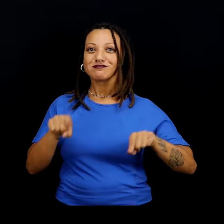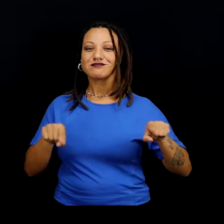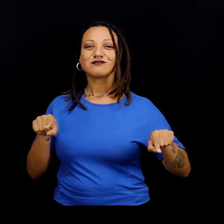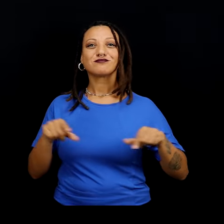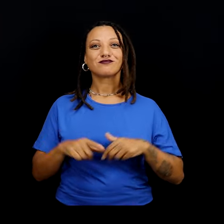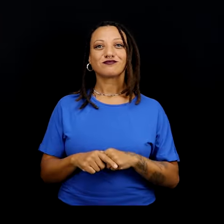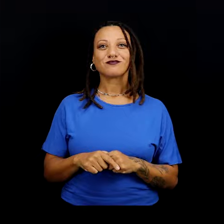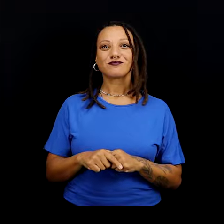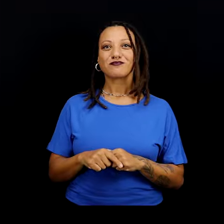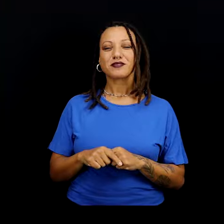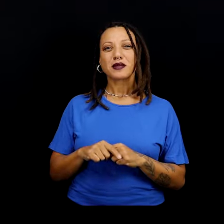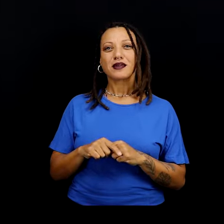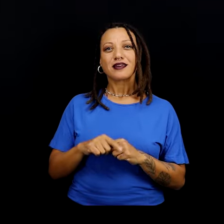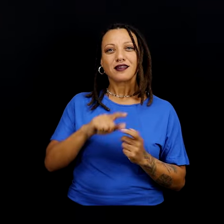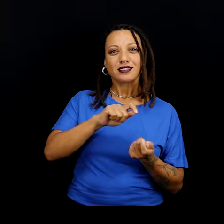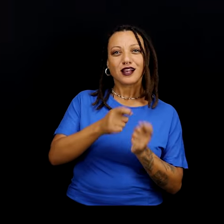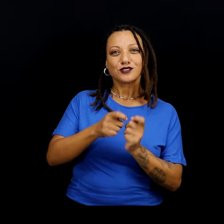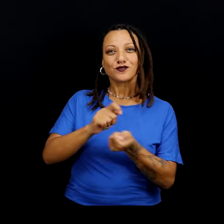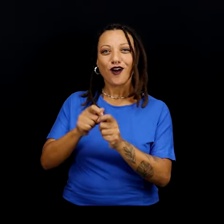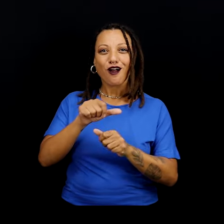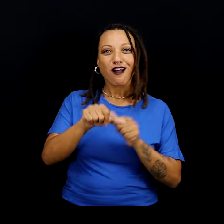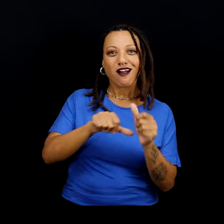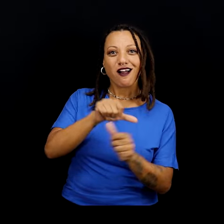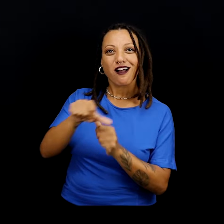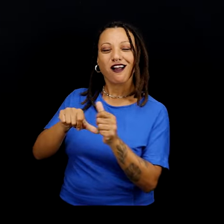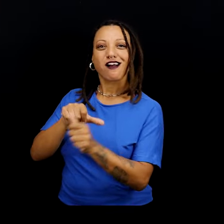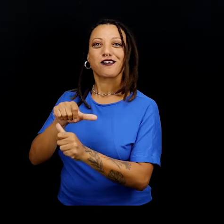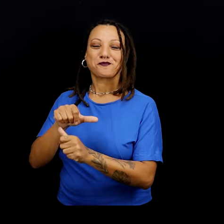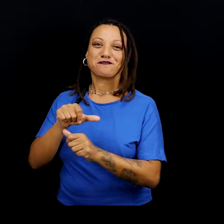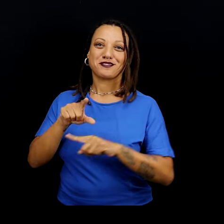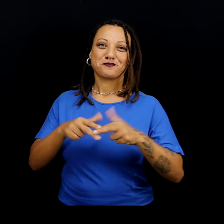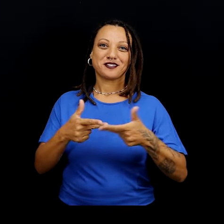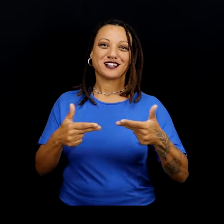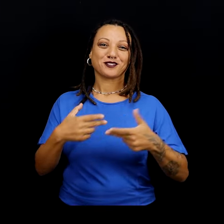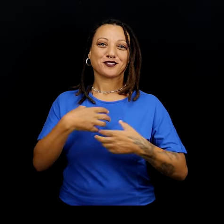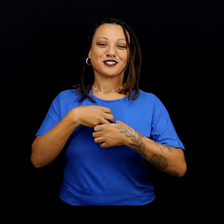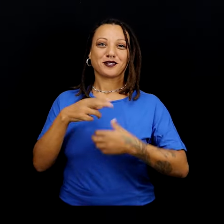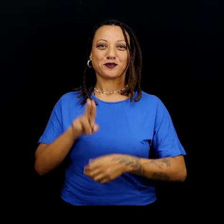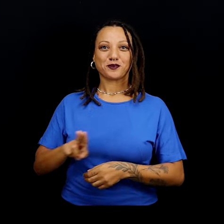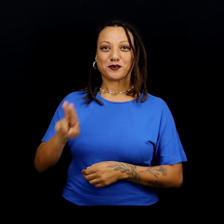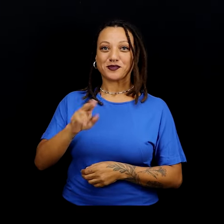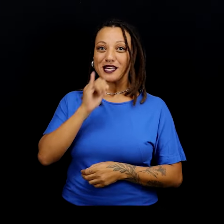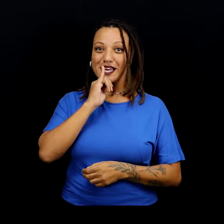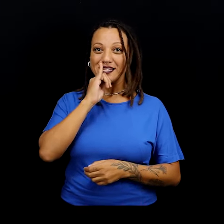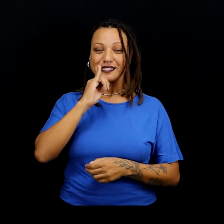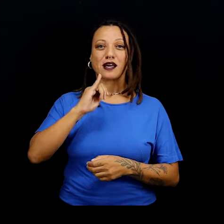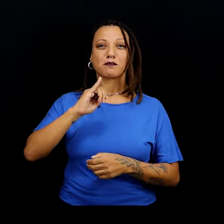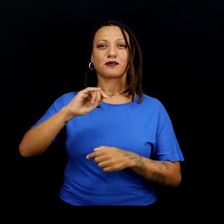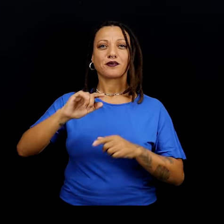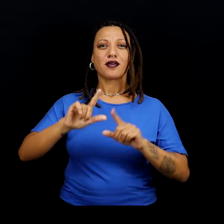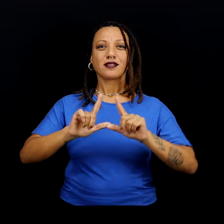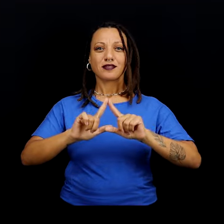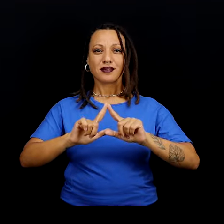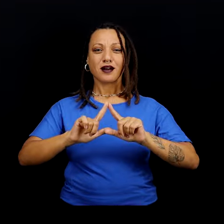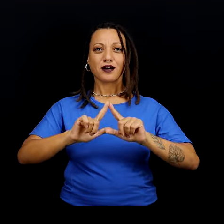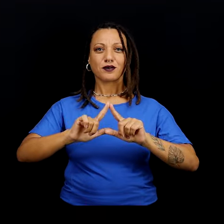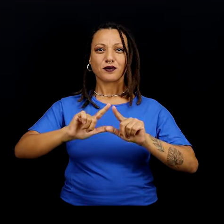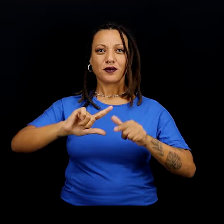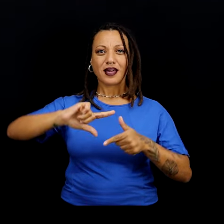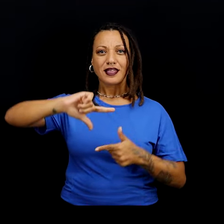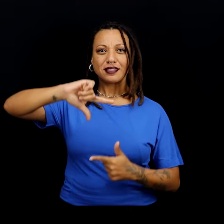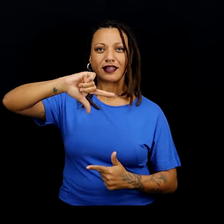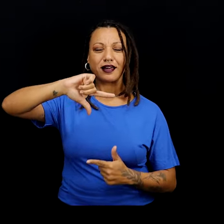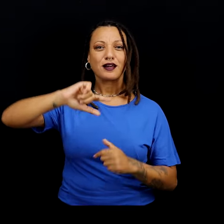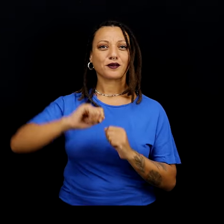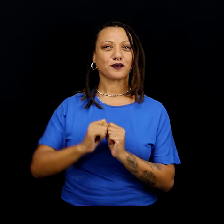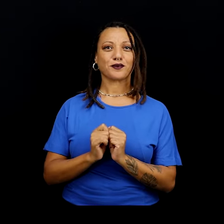Guto produziu, inclusive onde ele vai transformando o uso desses objetos, né? O triângulo retângulo, onde ele pegou um